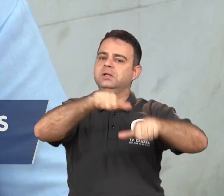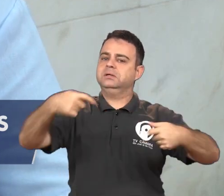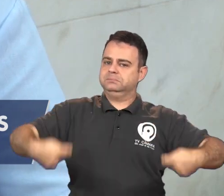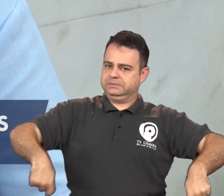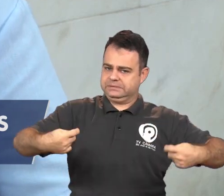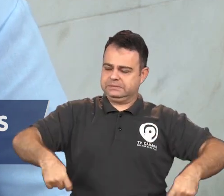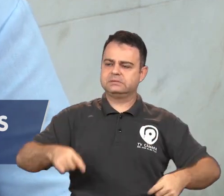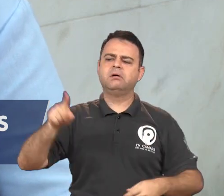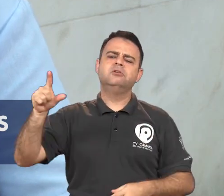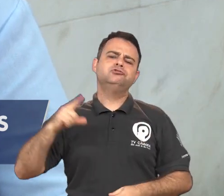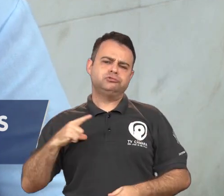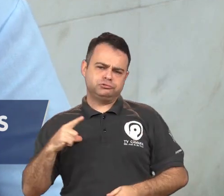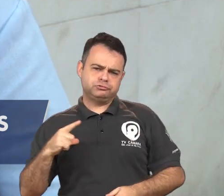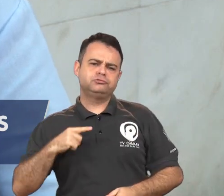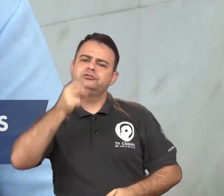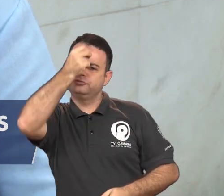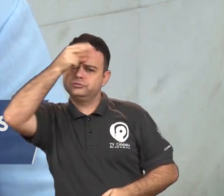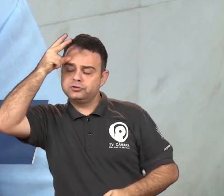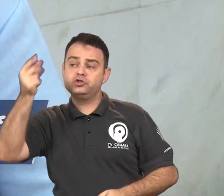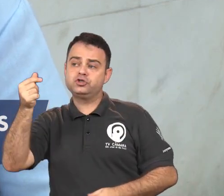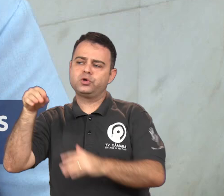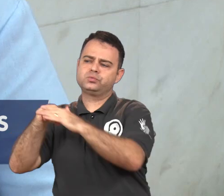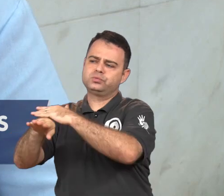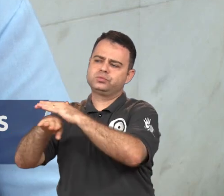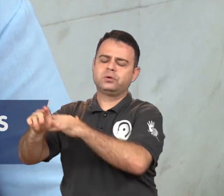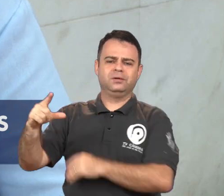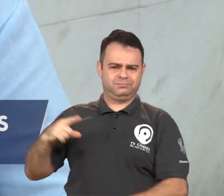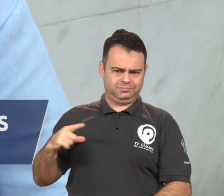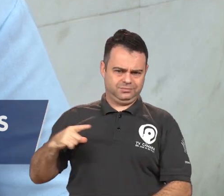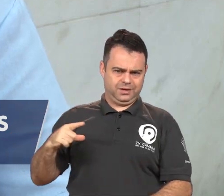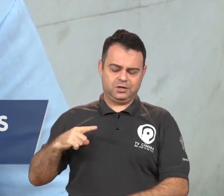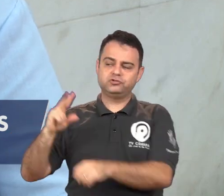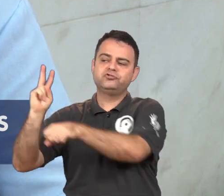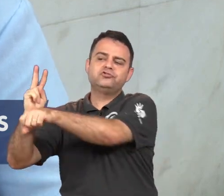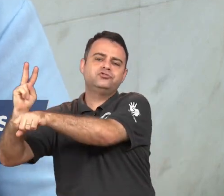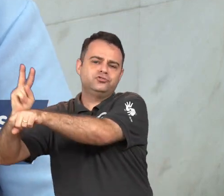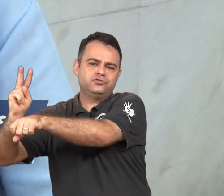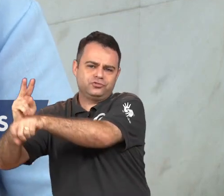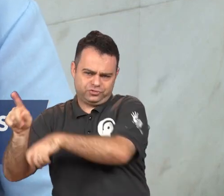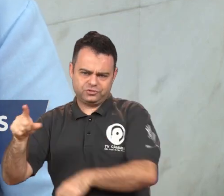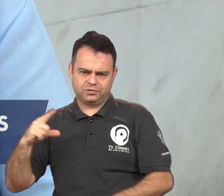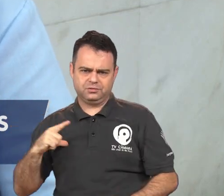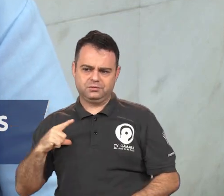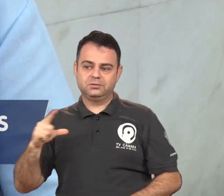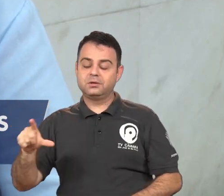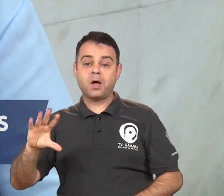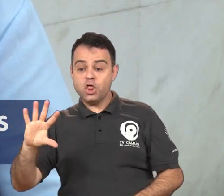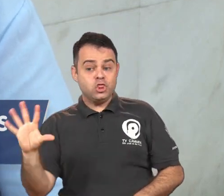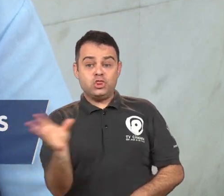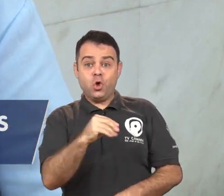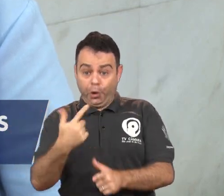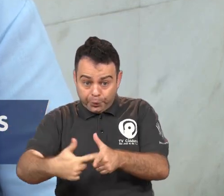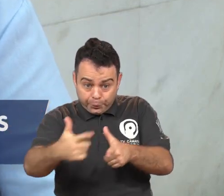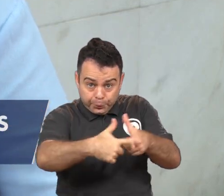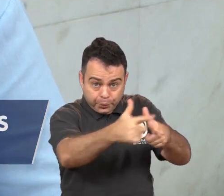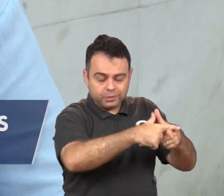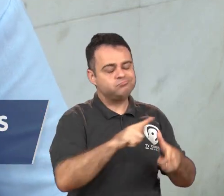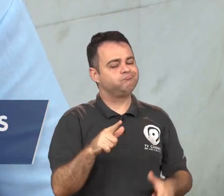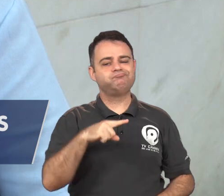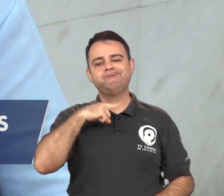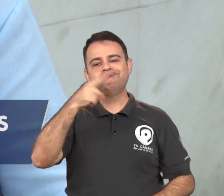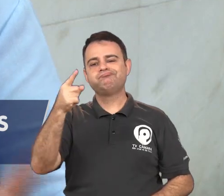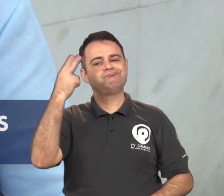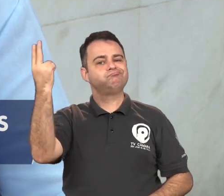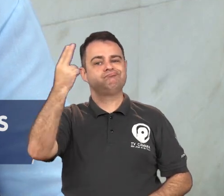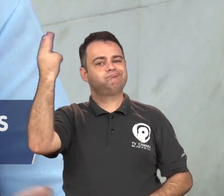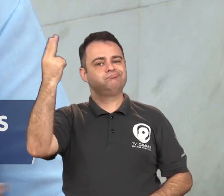sempre tem uma reserva para garantir, a gente sabe que essa reserva ela não vai suprir aquilo que pode acontecer no futuro.